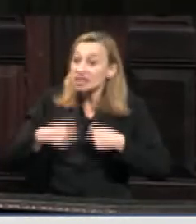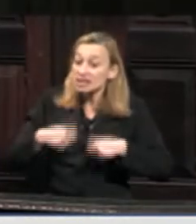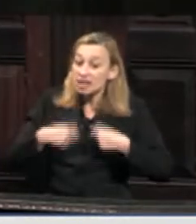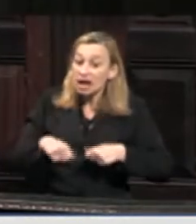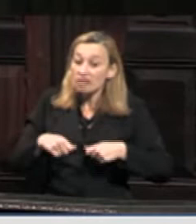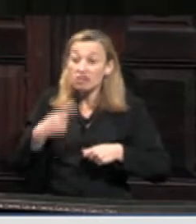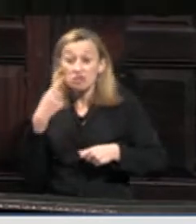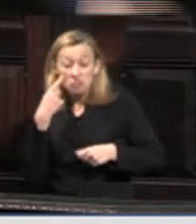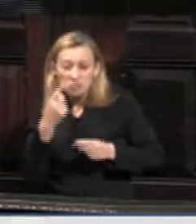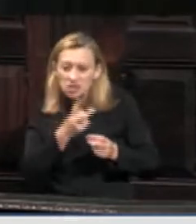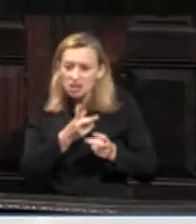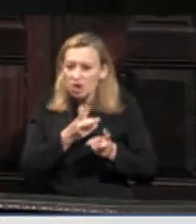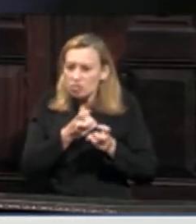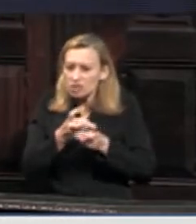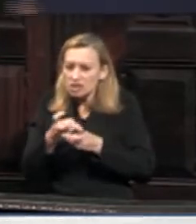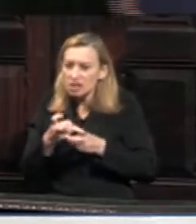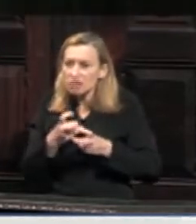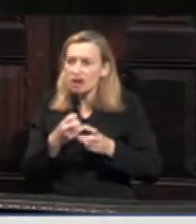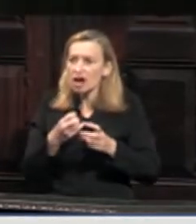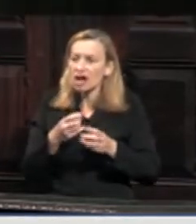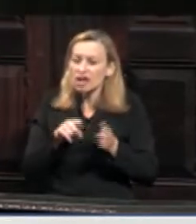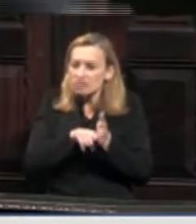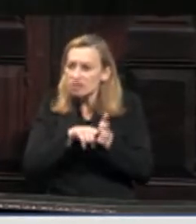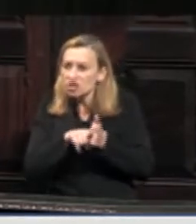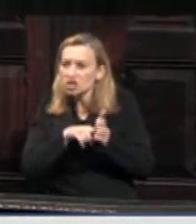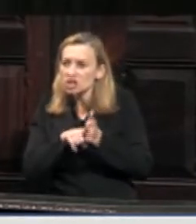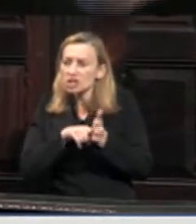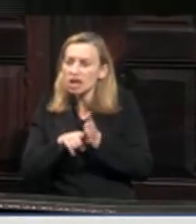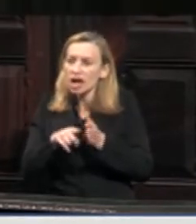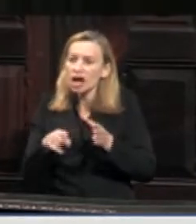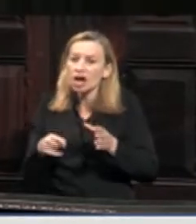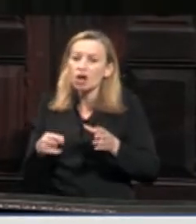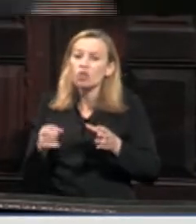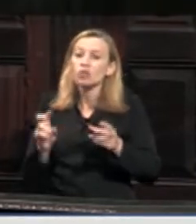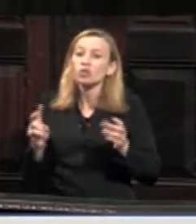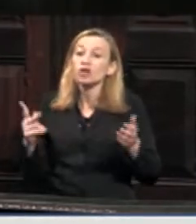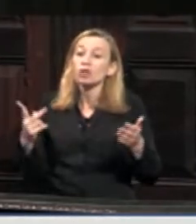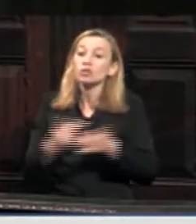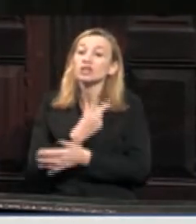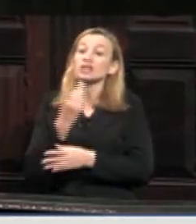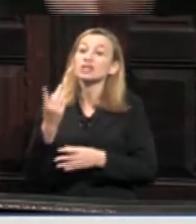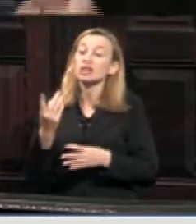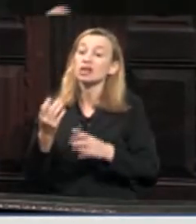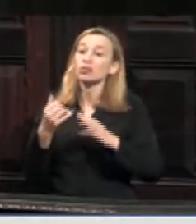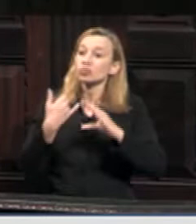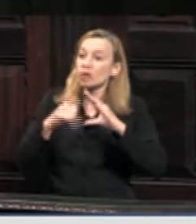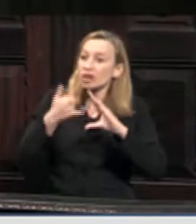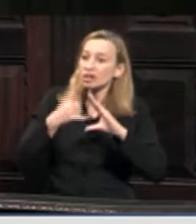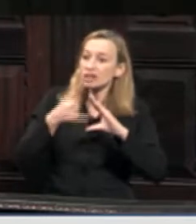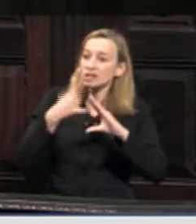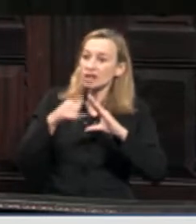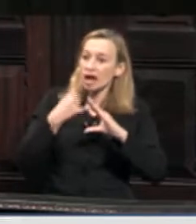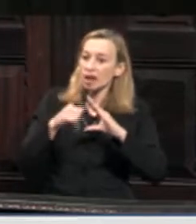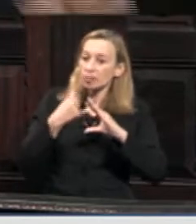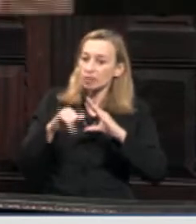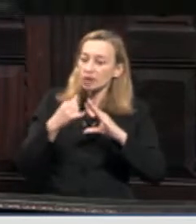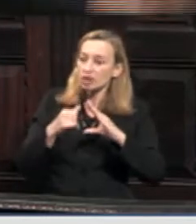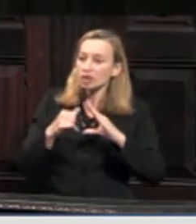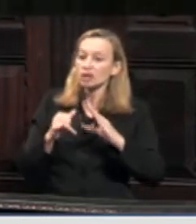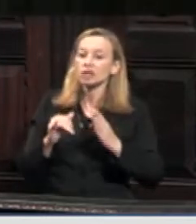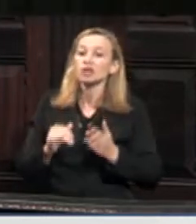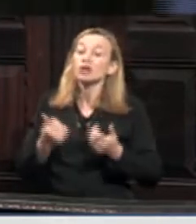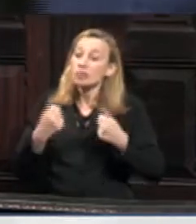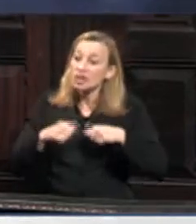WhatsApp, decide invadir uma universidade federal para arrancar uma bandeira que não fazia nenhuma menção à disputa eleitoral, não fazia